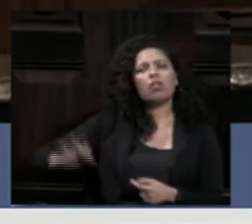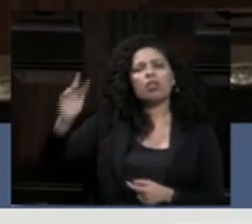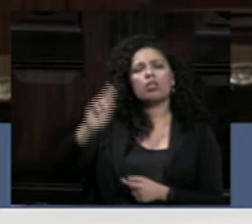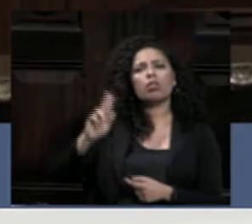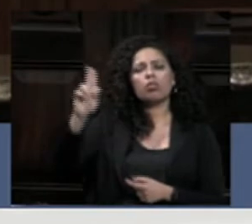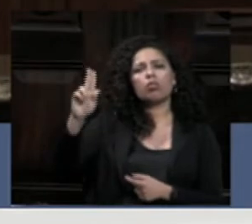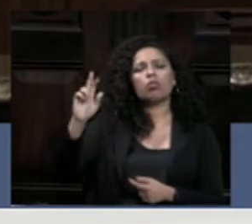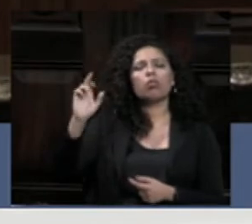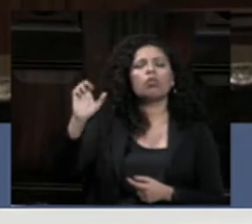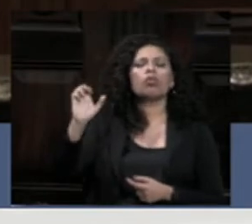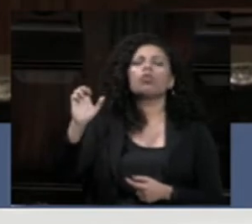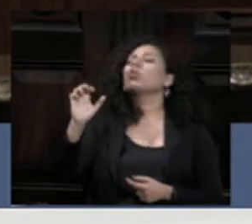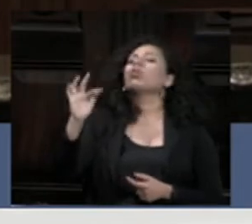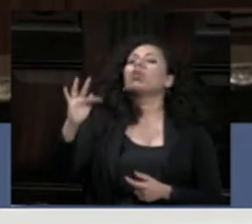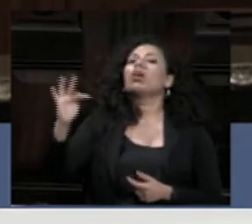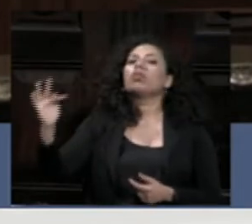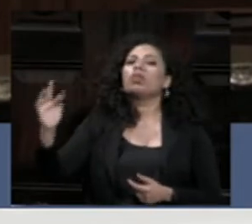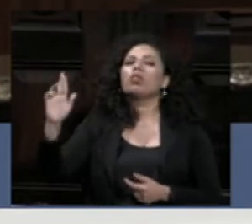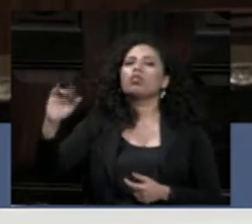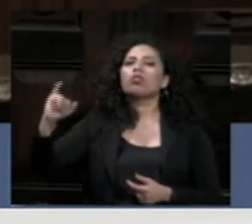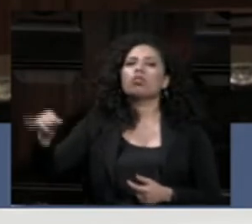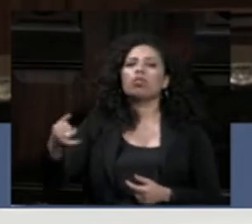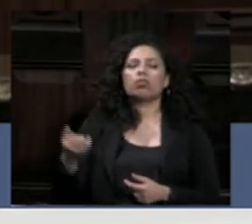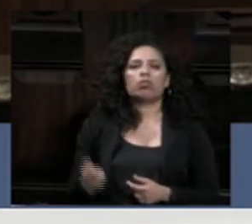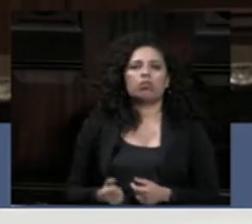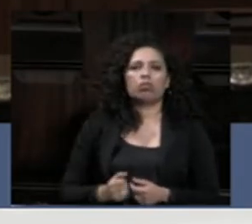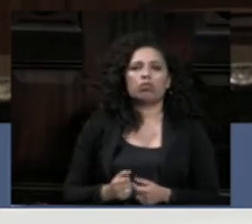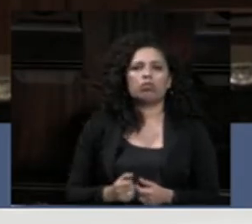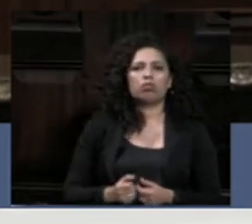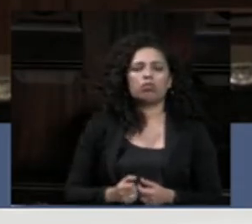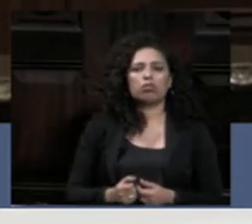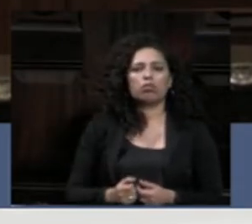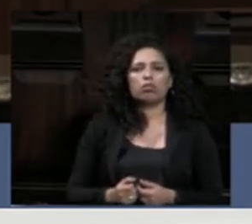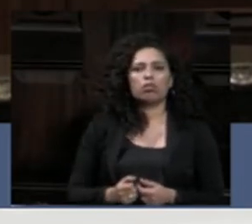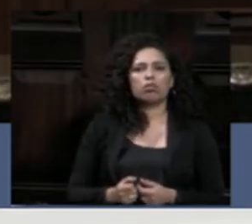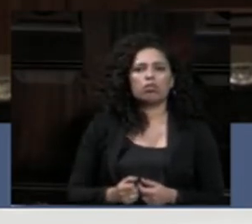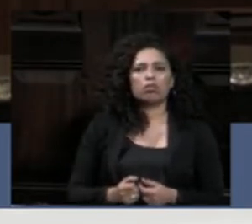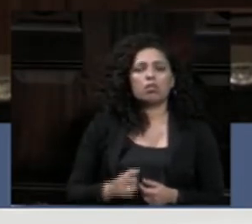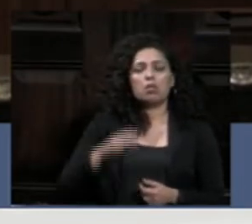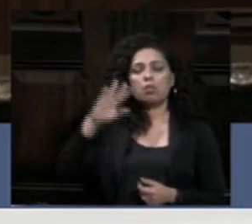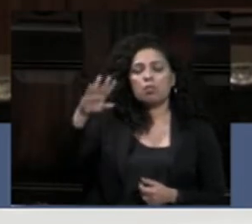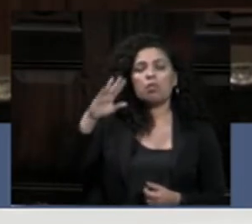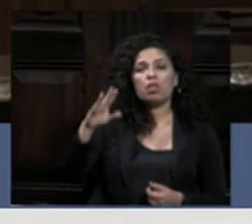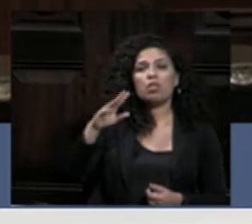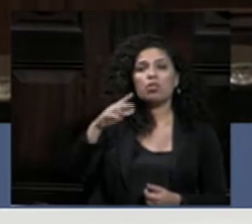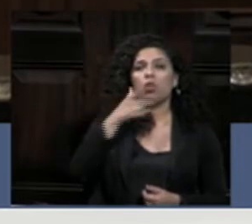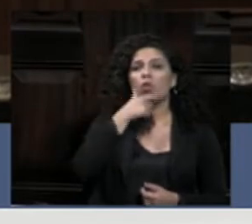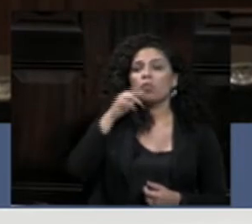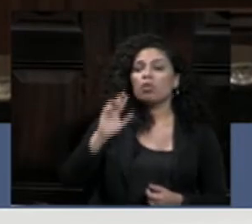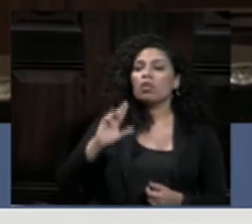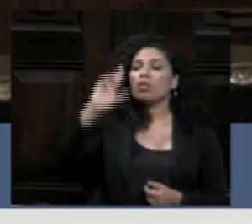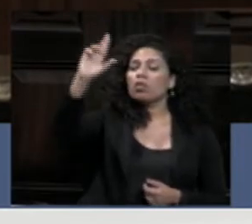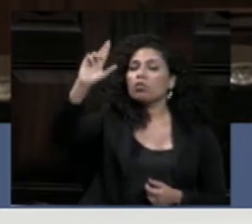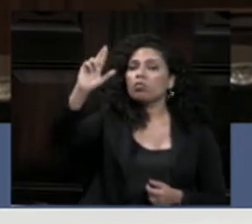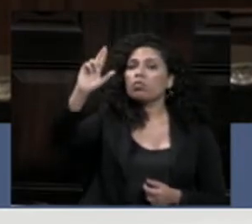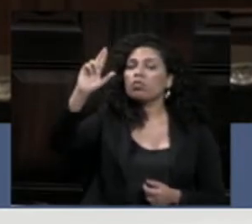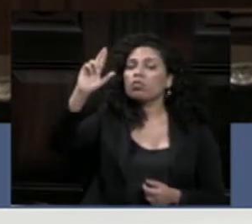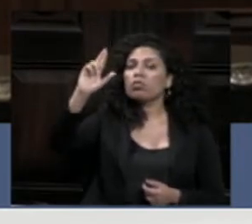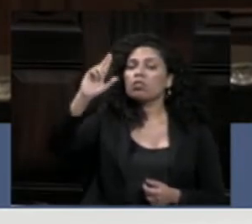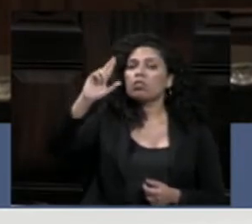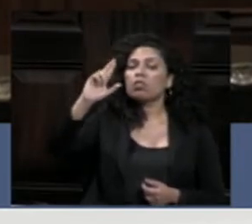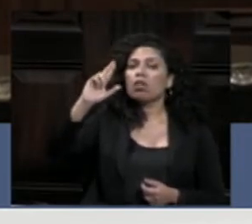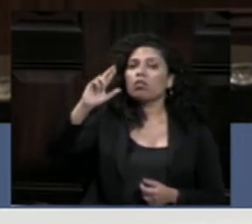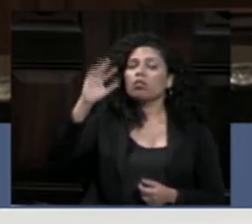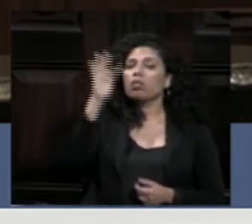responsabilidade. Isso é um grande absurdo. Um reitor, ele lida com verbas